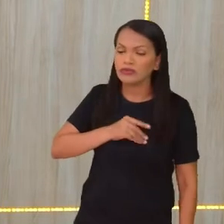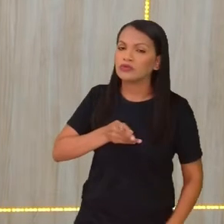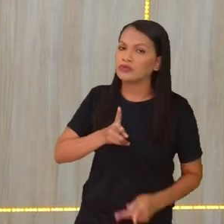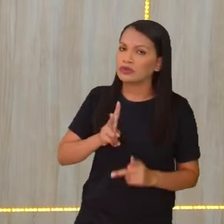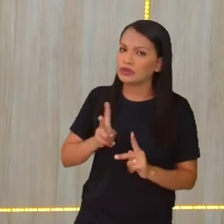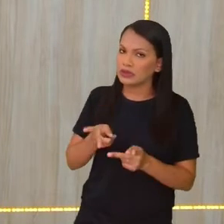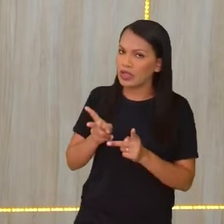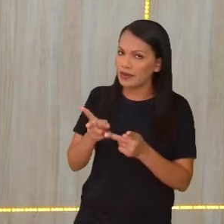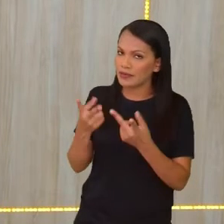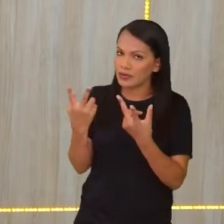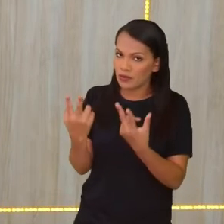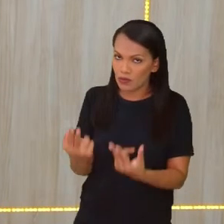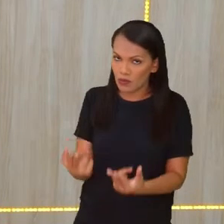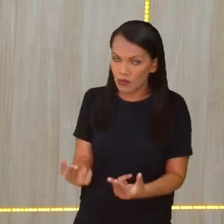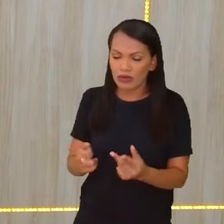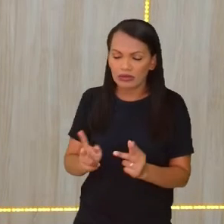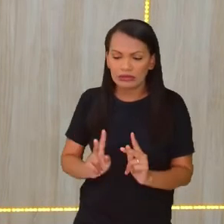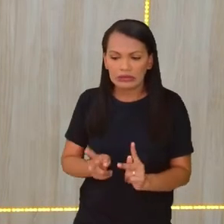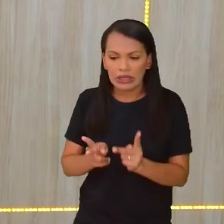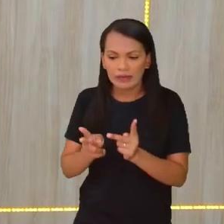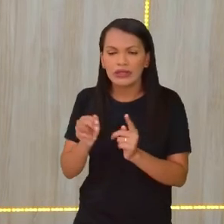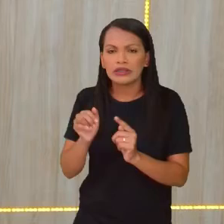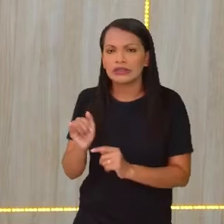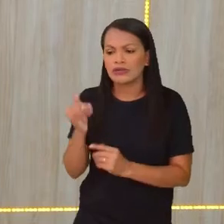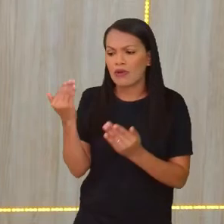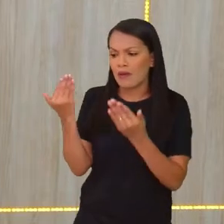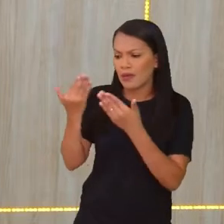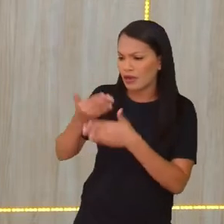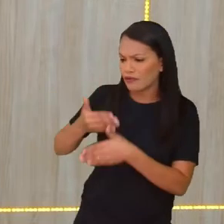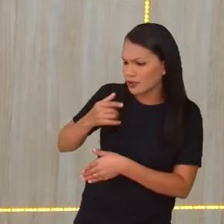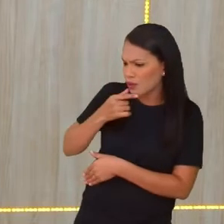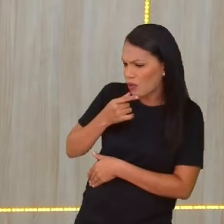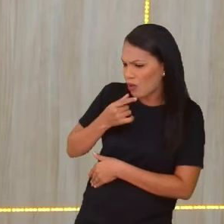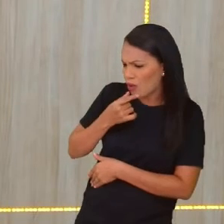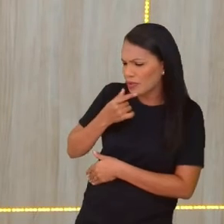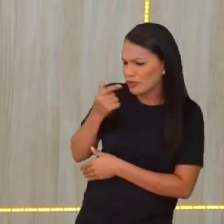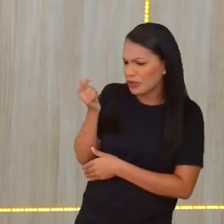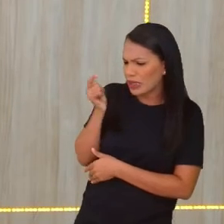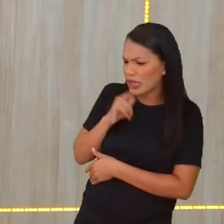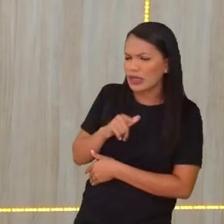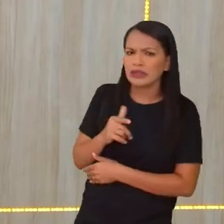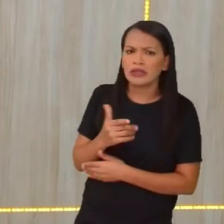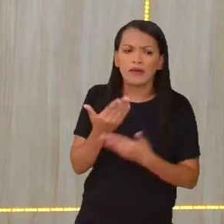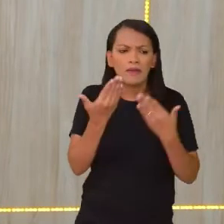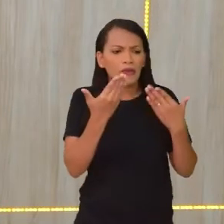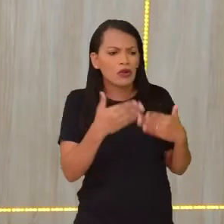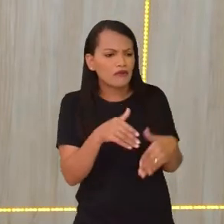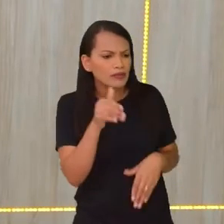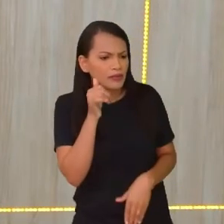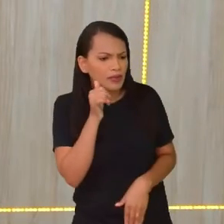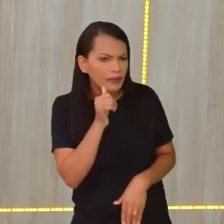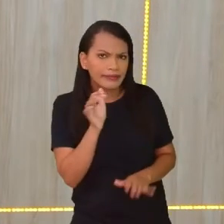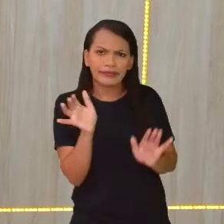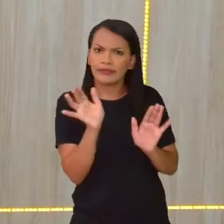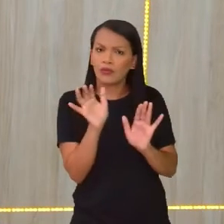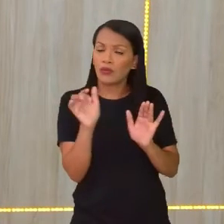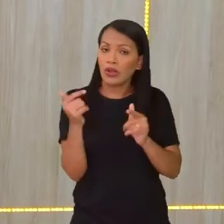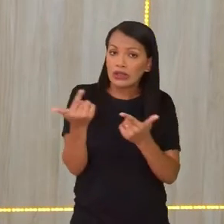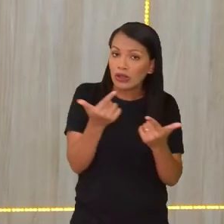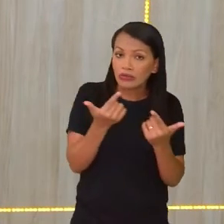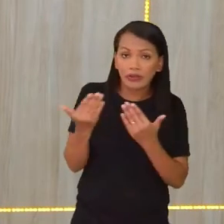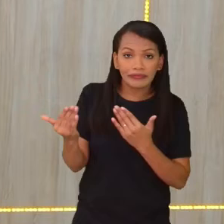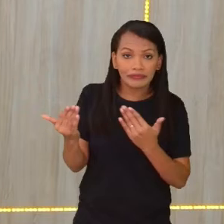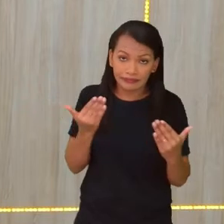não se discrimina ali um salário. Se o aprovado for homem, ele vai ganhar isso, se o aprovado for mulher, ela vai ganhar isso. Não, não tem, até porque